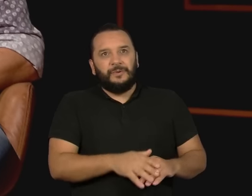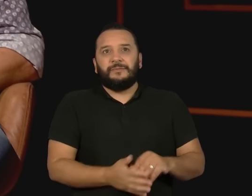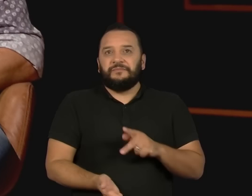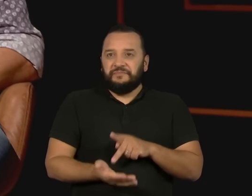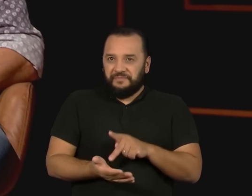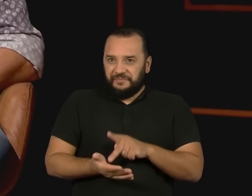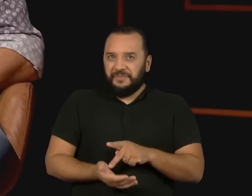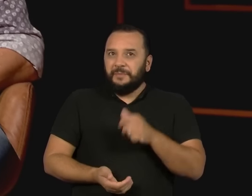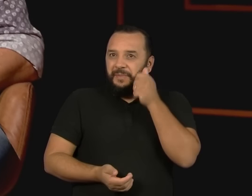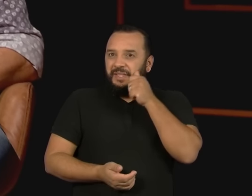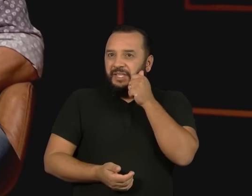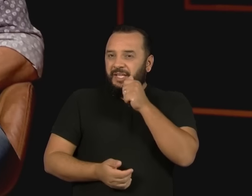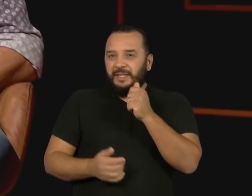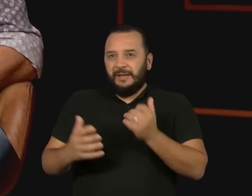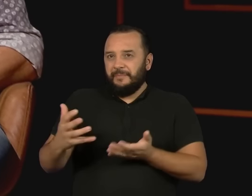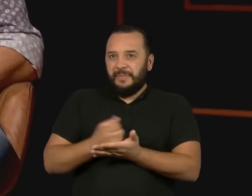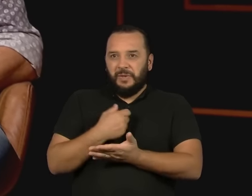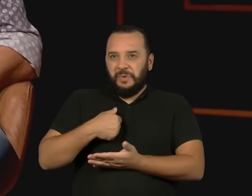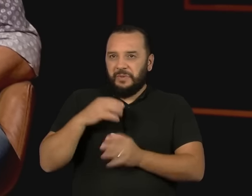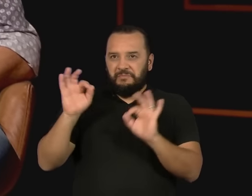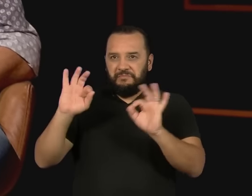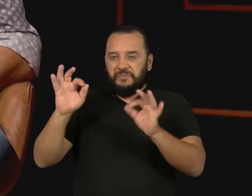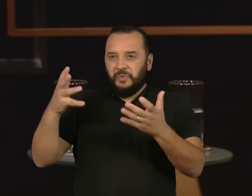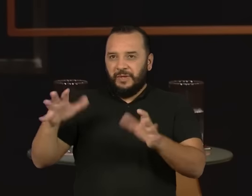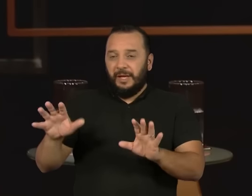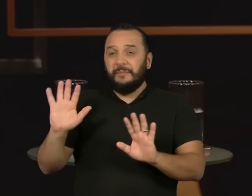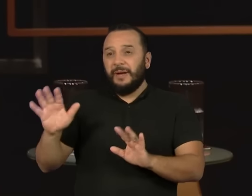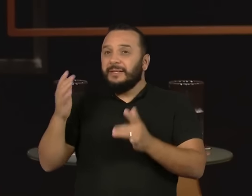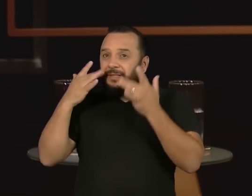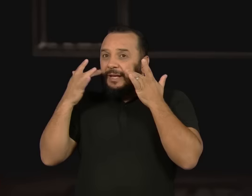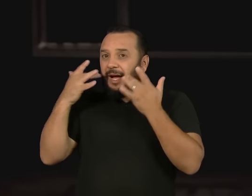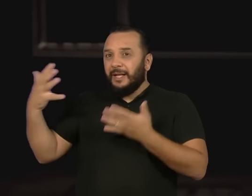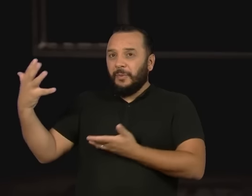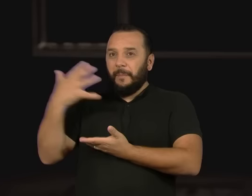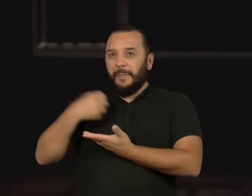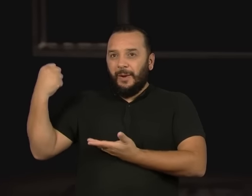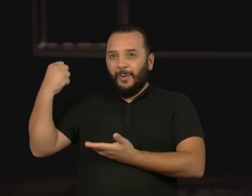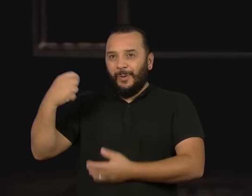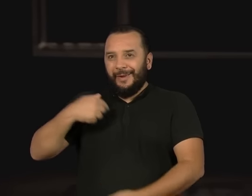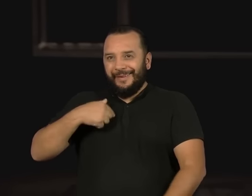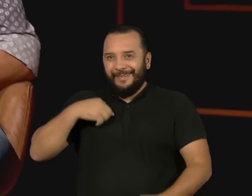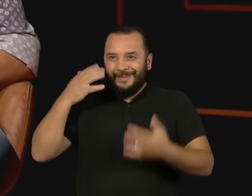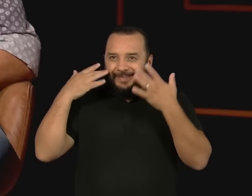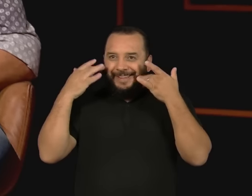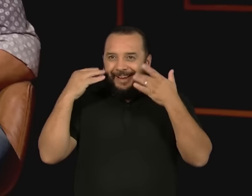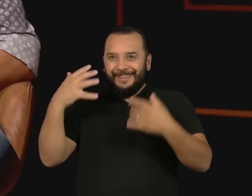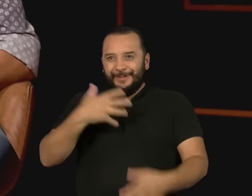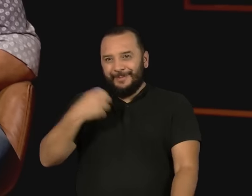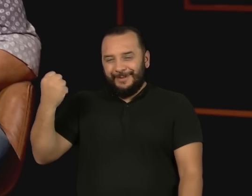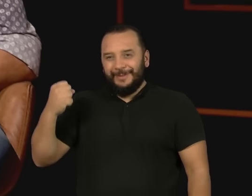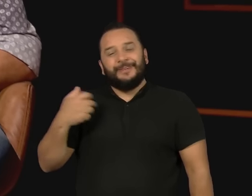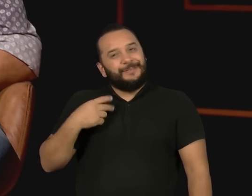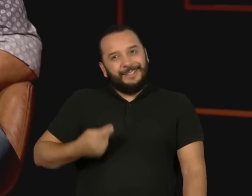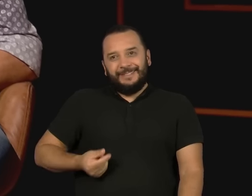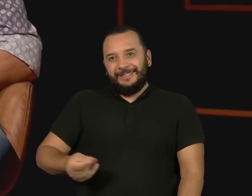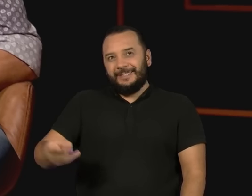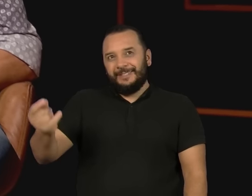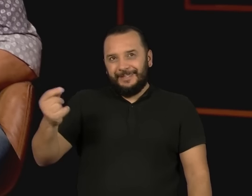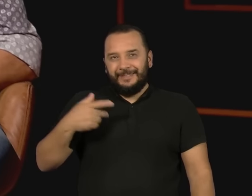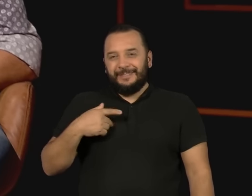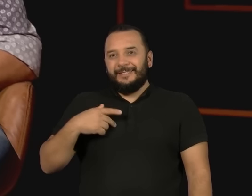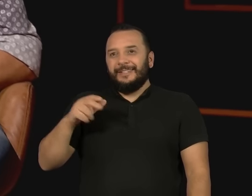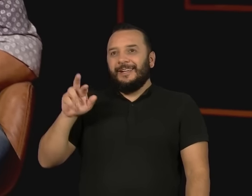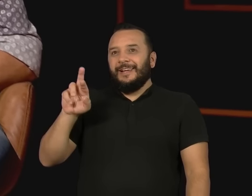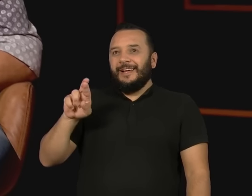A garota não quis nada comigo, mas o teatro me pegou para sempre. Que bom! Para sempre, sim. É verdade, a